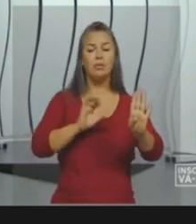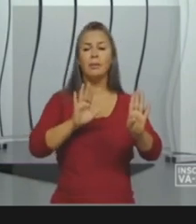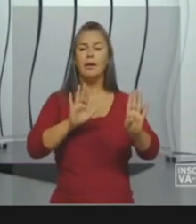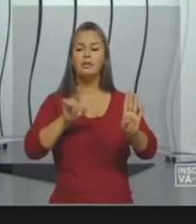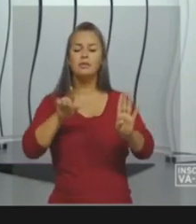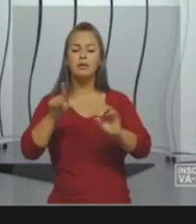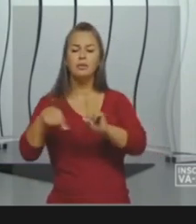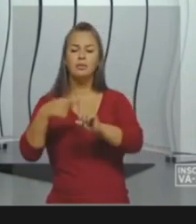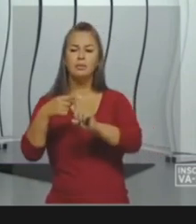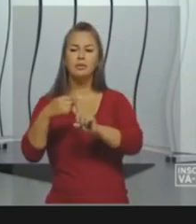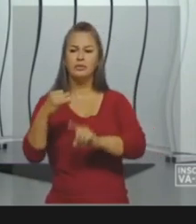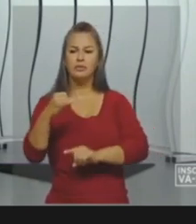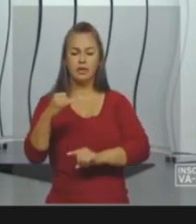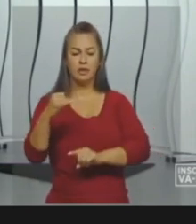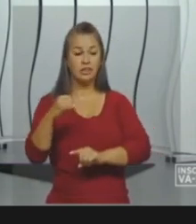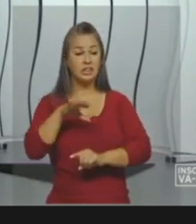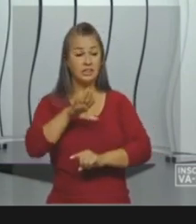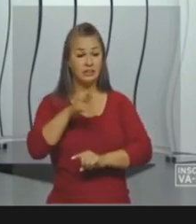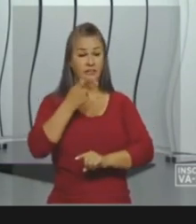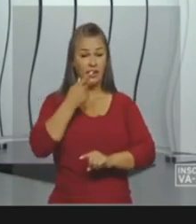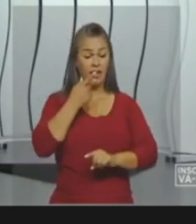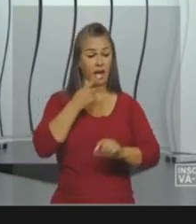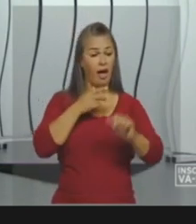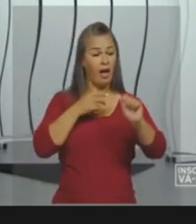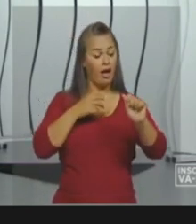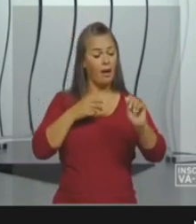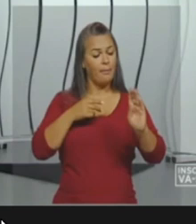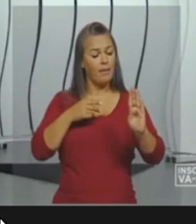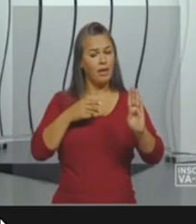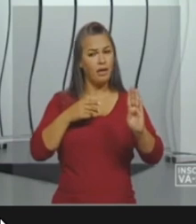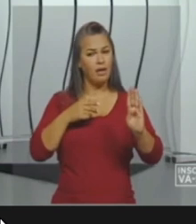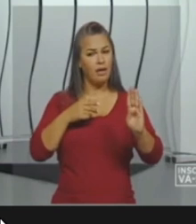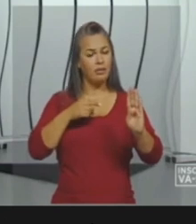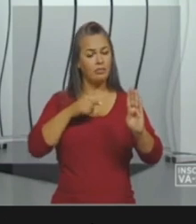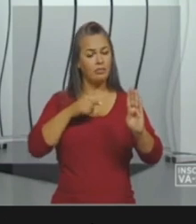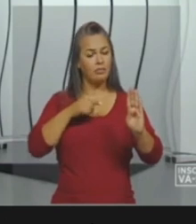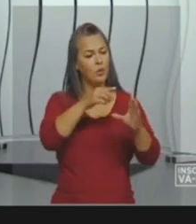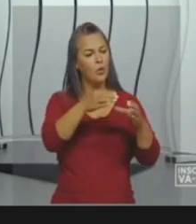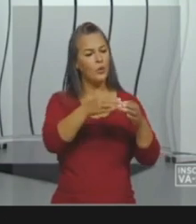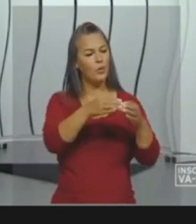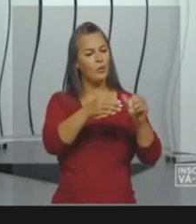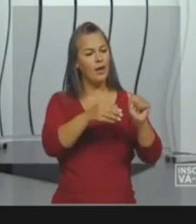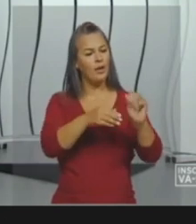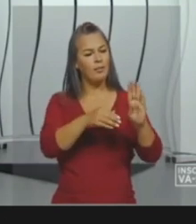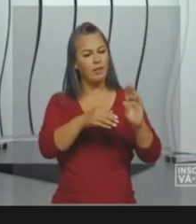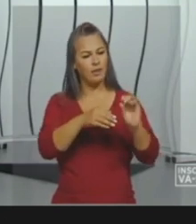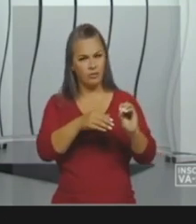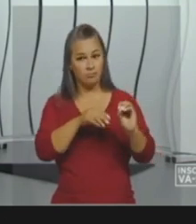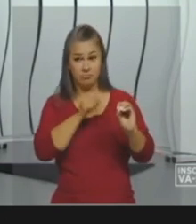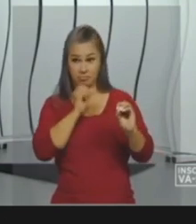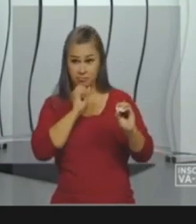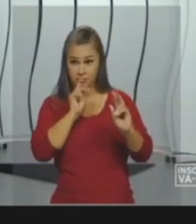está falando do sistema RH. Quando a gente fala A, B, AB ou O, estamos falando do sistema ABO.